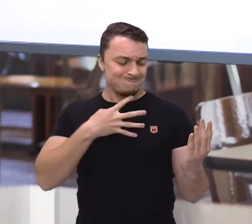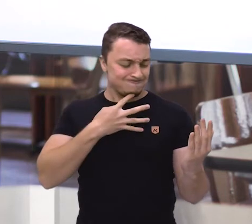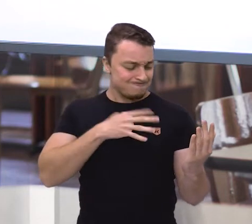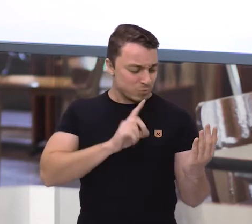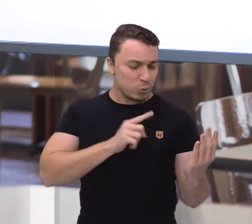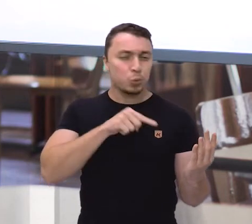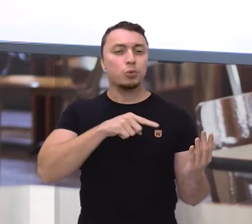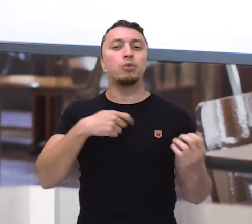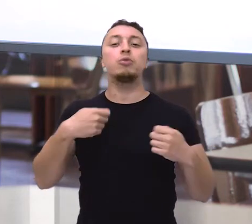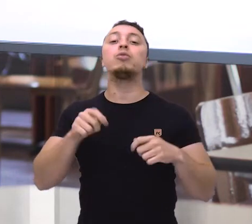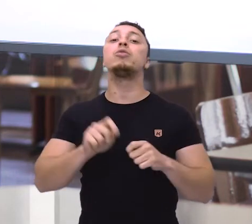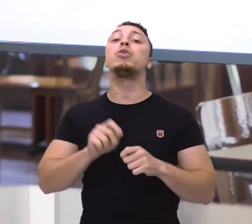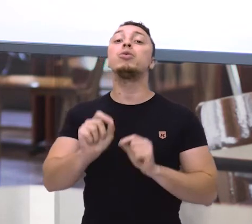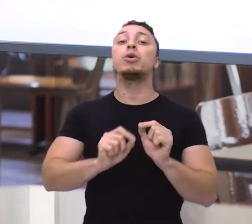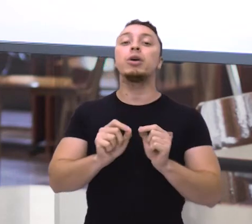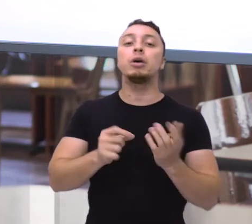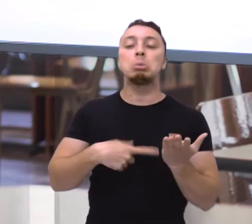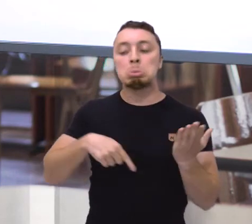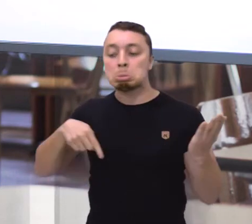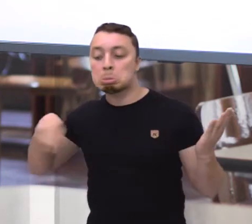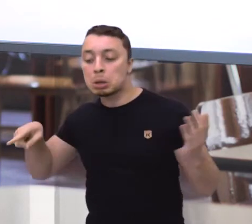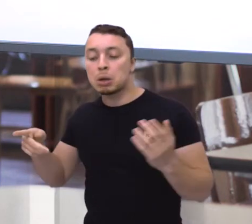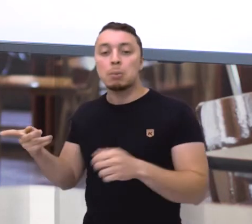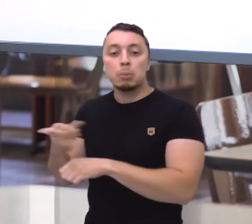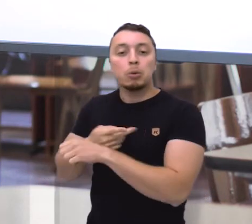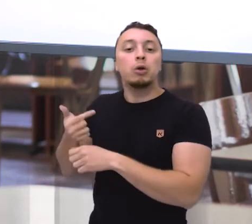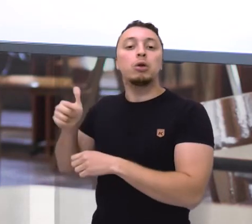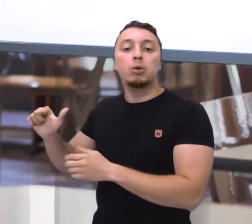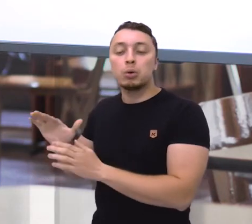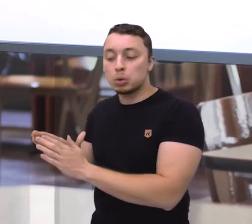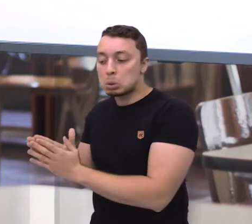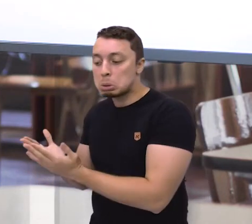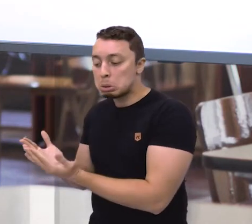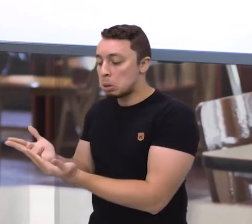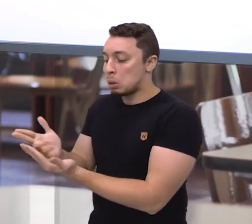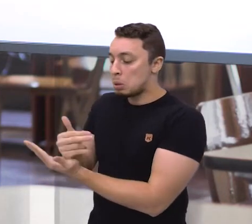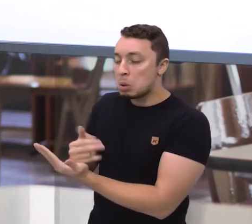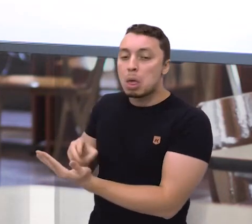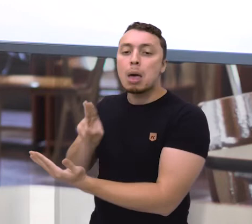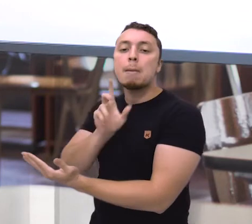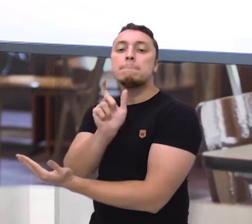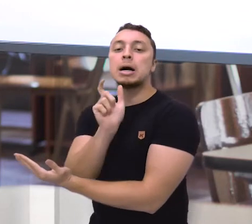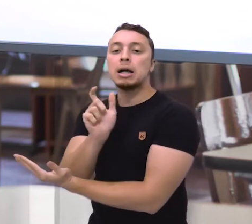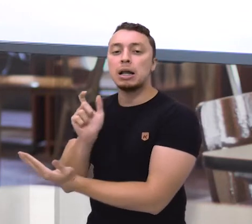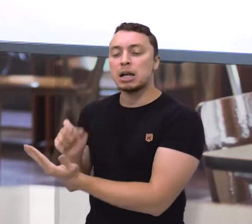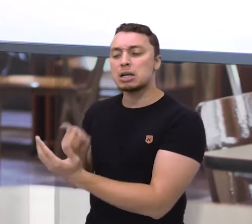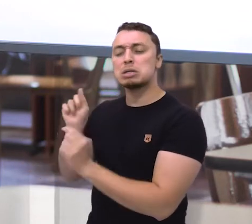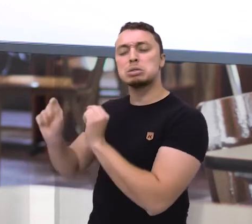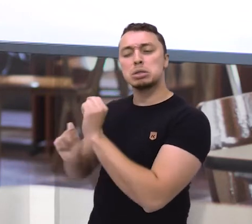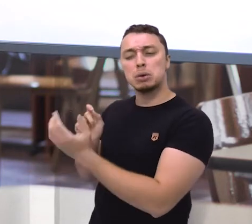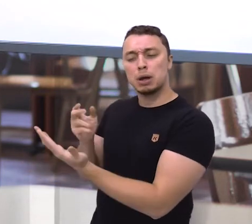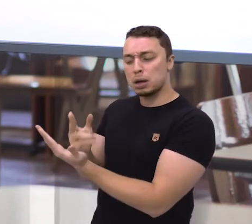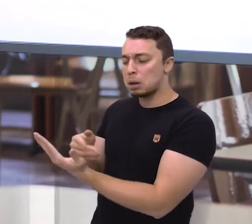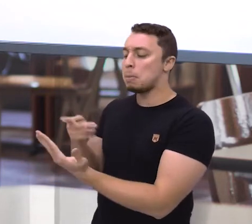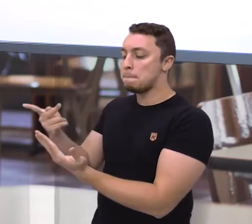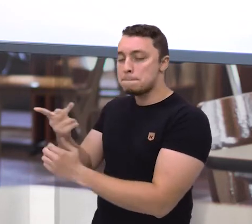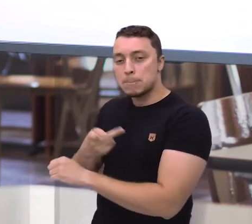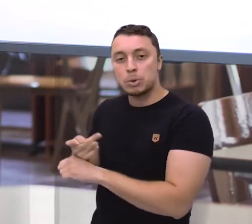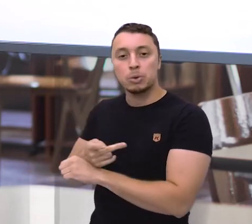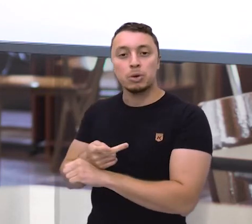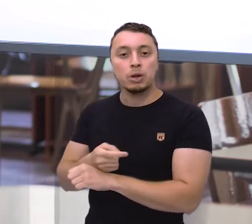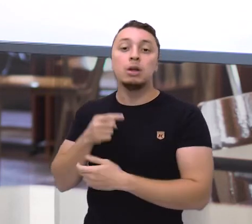vocábulo. O que é que a gente faz? Busca no dicionário, enciclopédia. Quando eu faço isso, eu estou usando